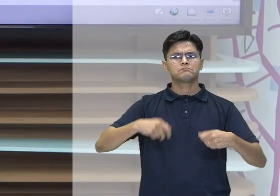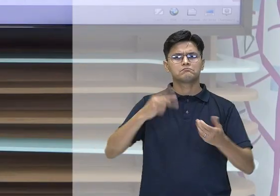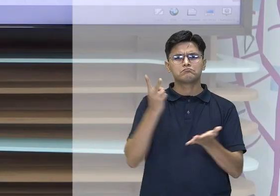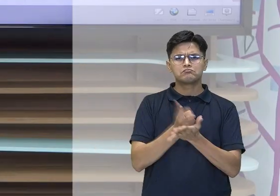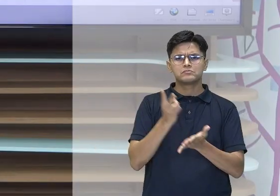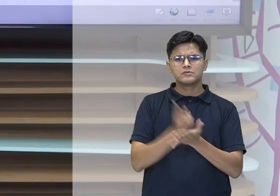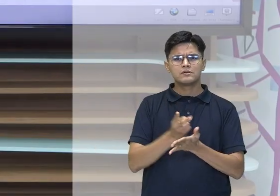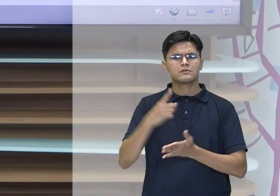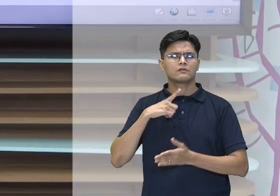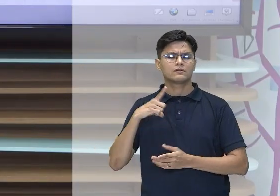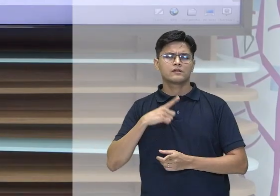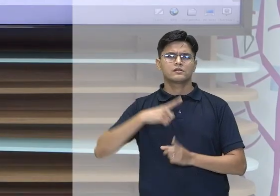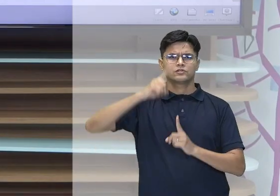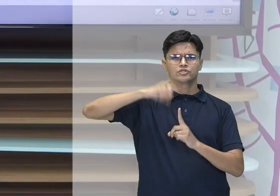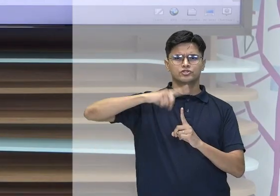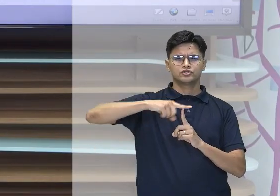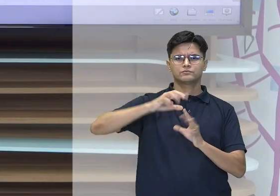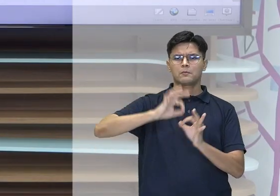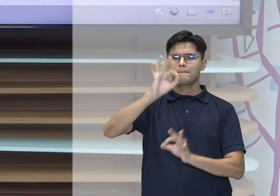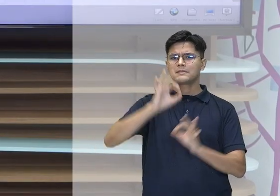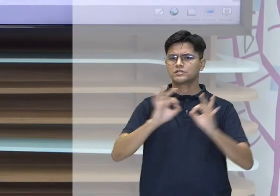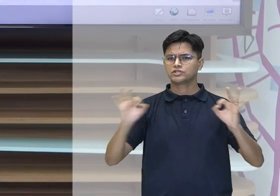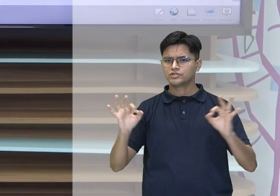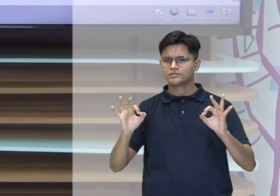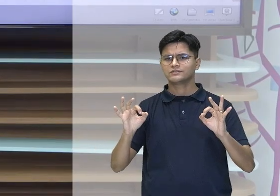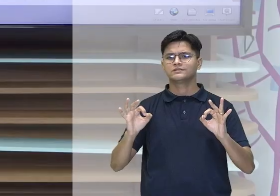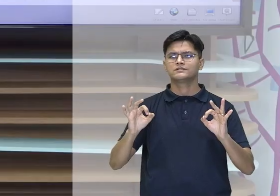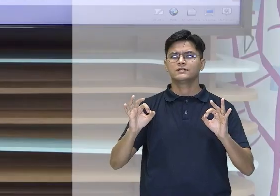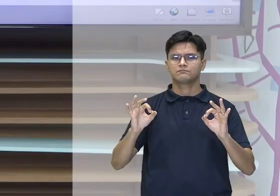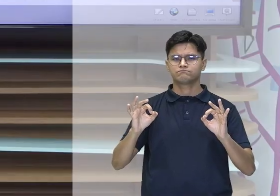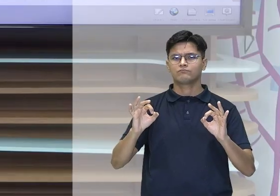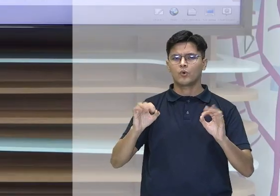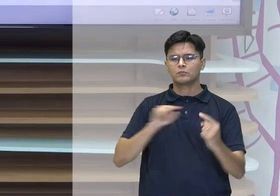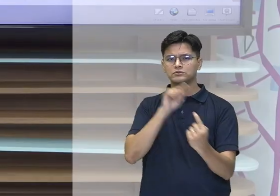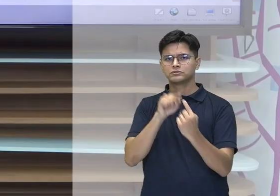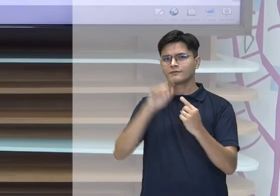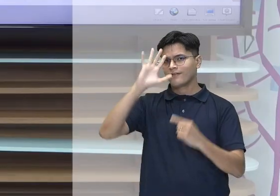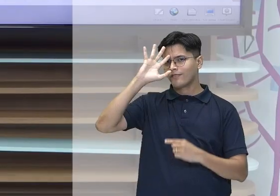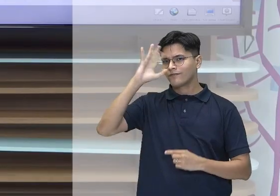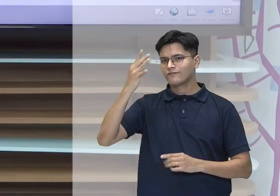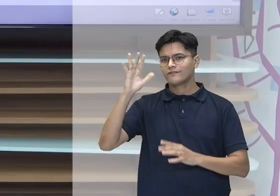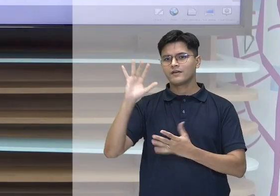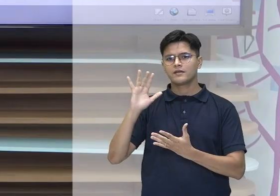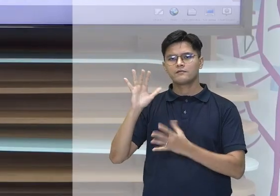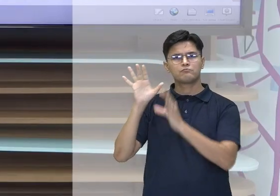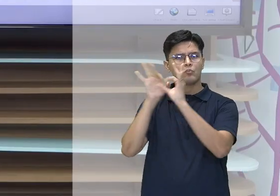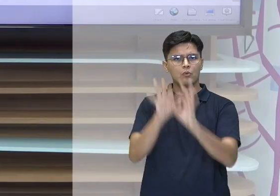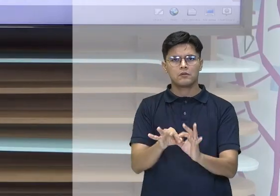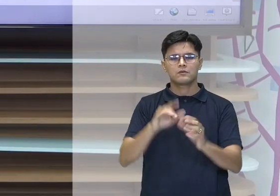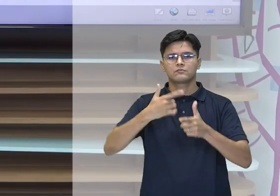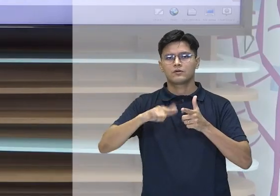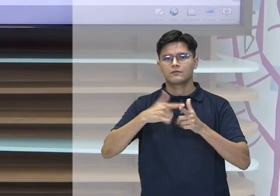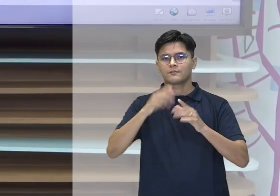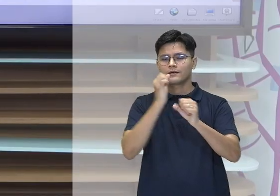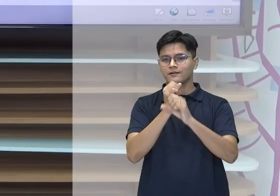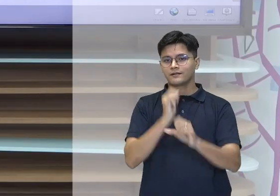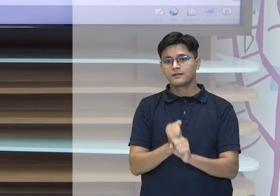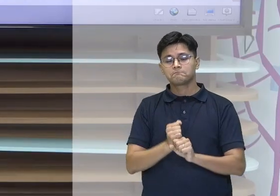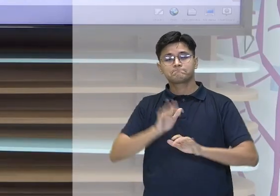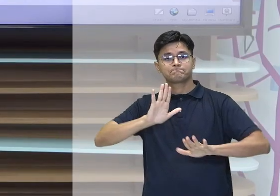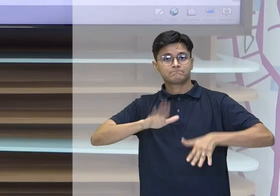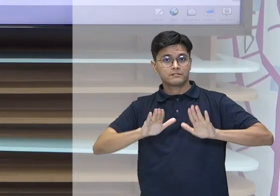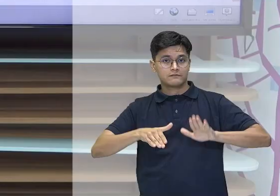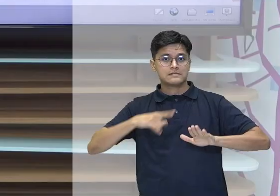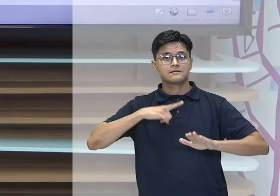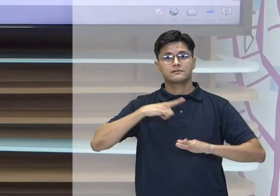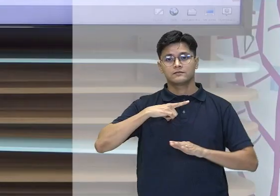ali unidades de medidas dentro do seu problema, tá bom? Então, você pode ali ter situações, problemas, que não vai ter unidade